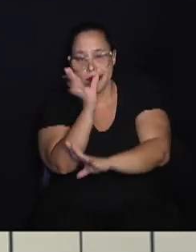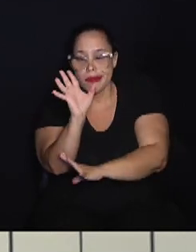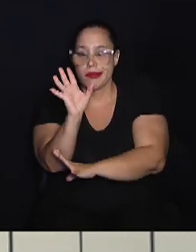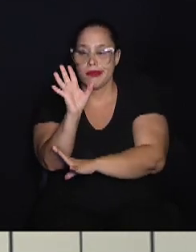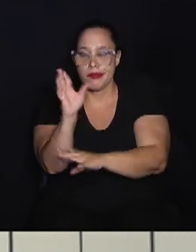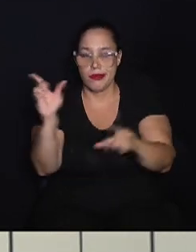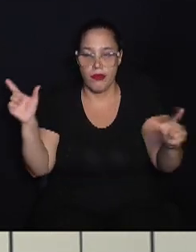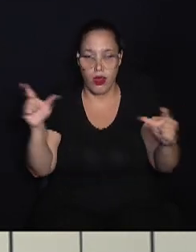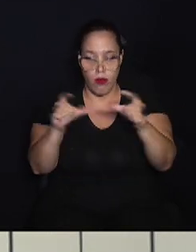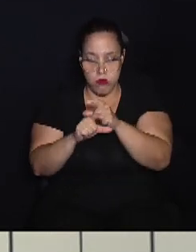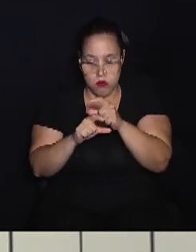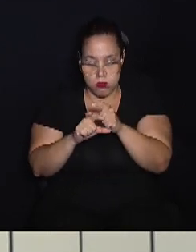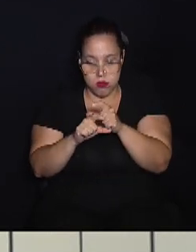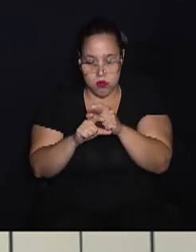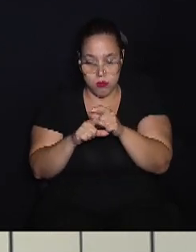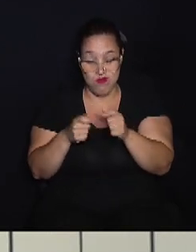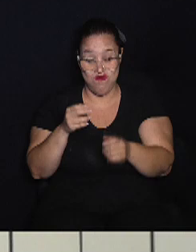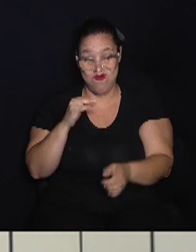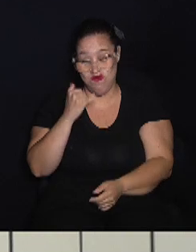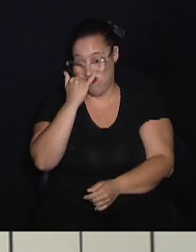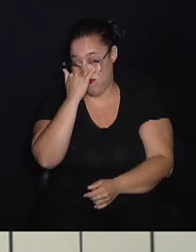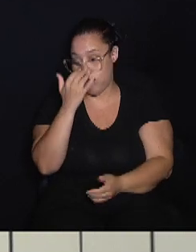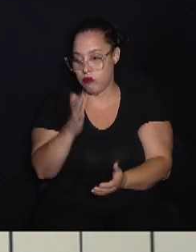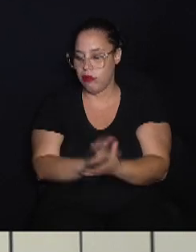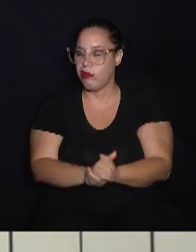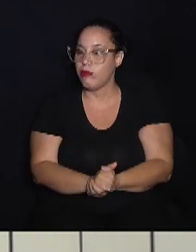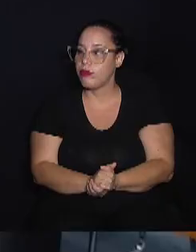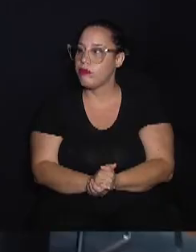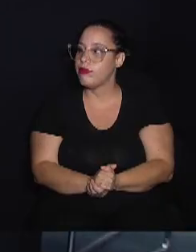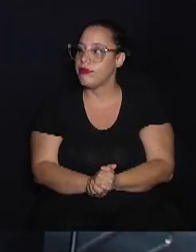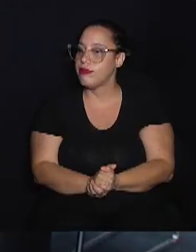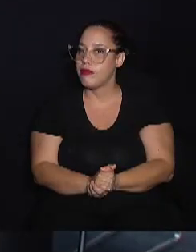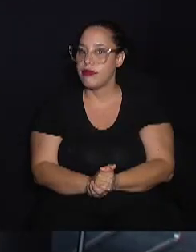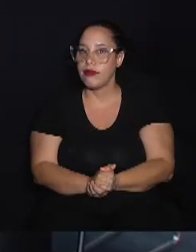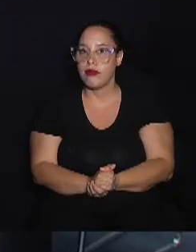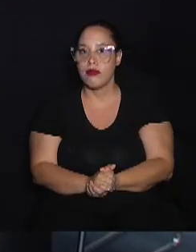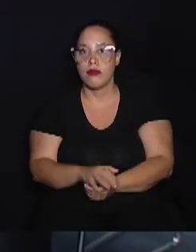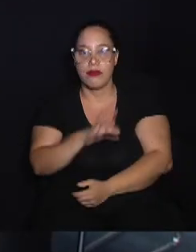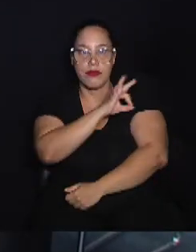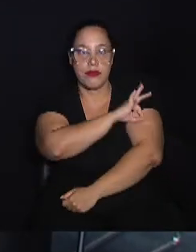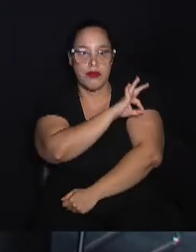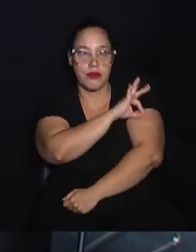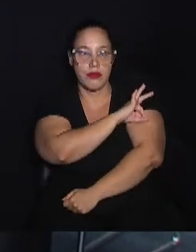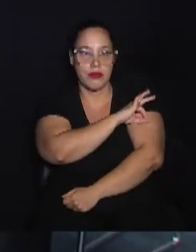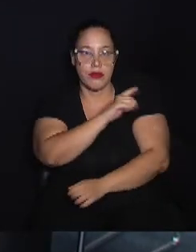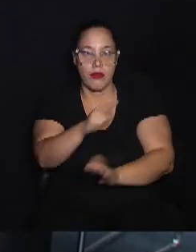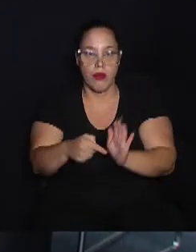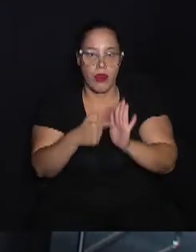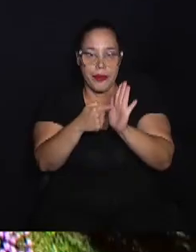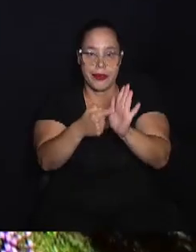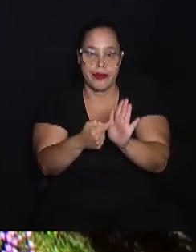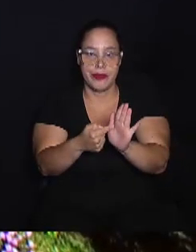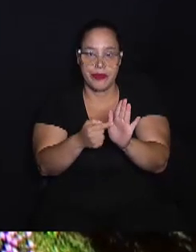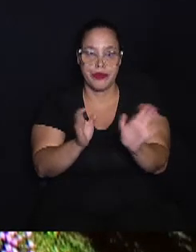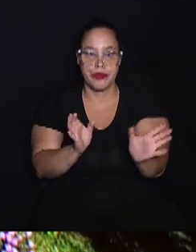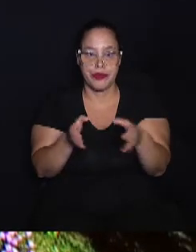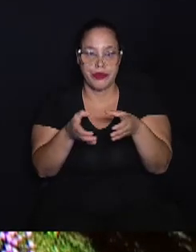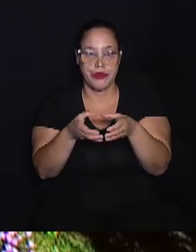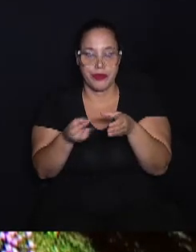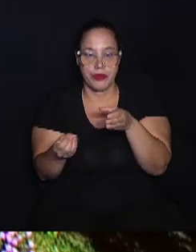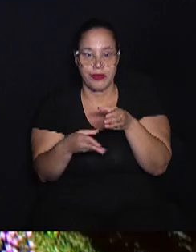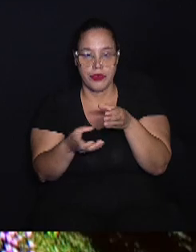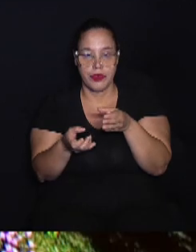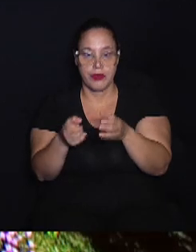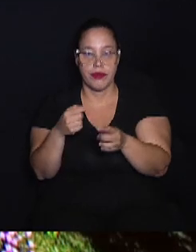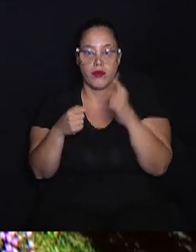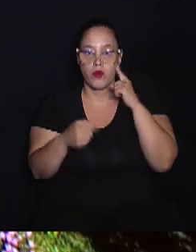reduzir os riscos de tragédias a Prefeitura de Campinas apresentou durante coletiva a nova gestão de